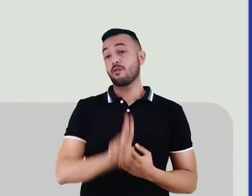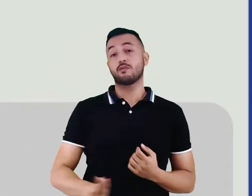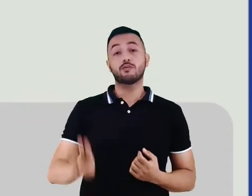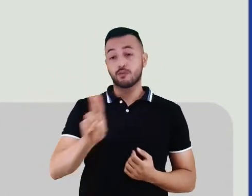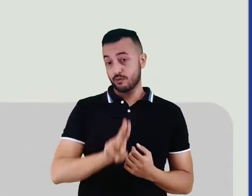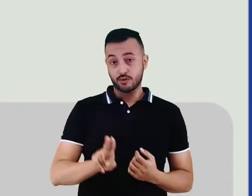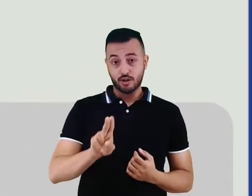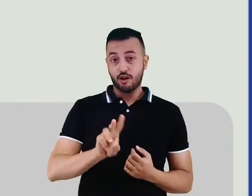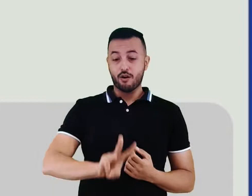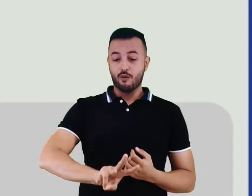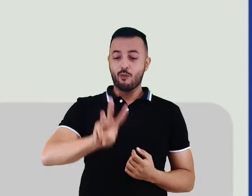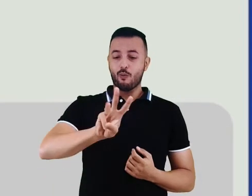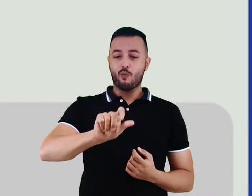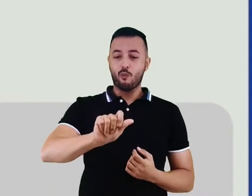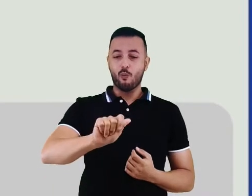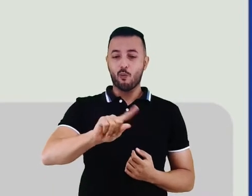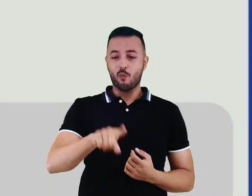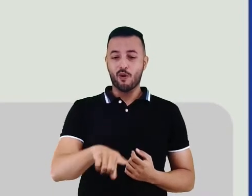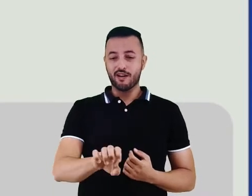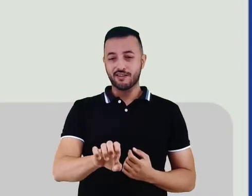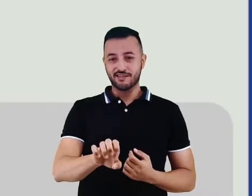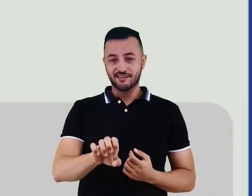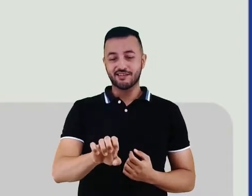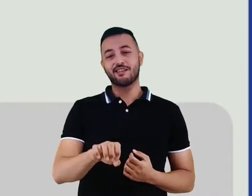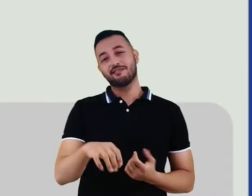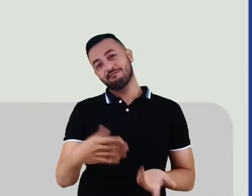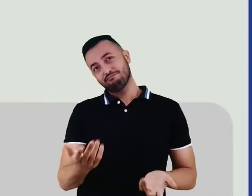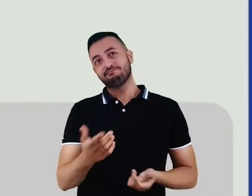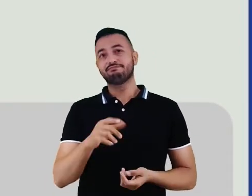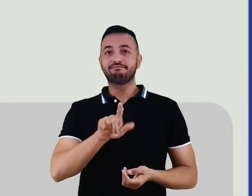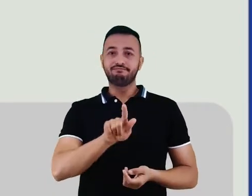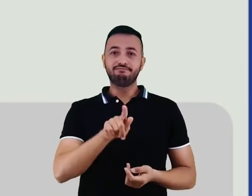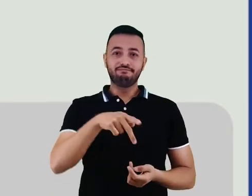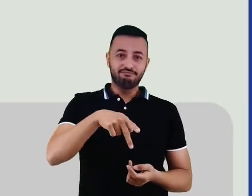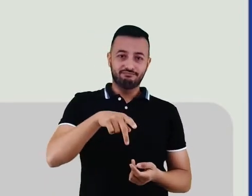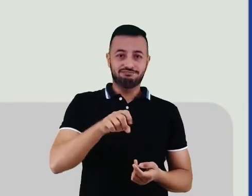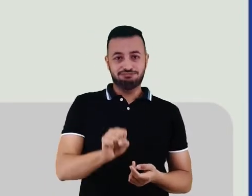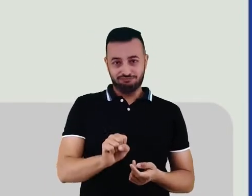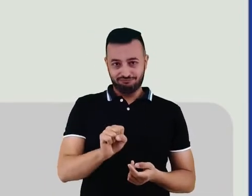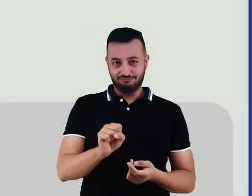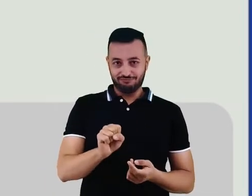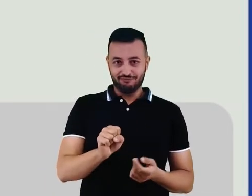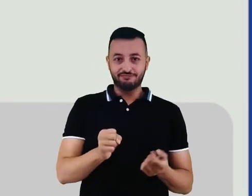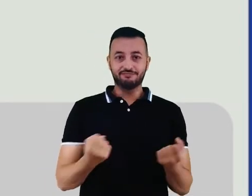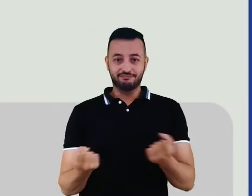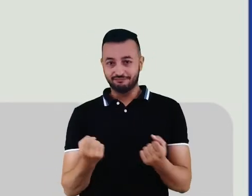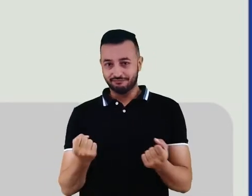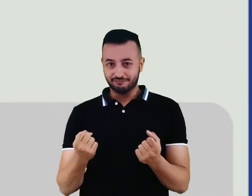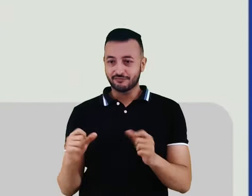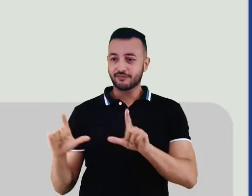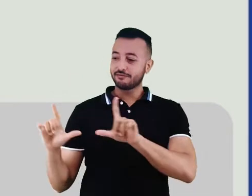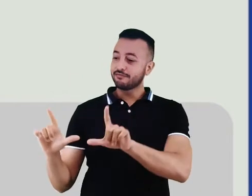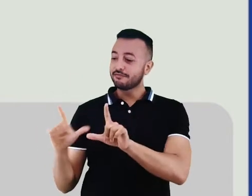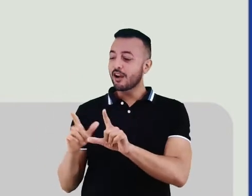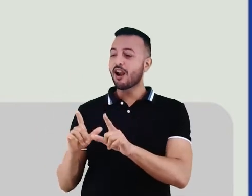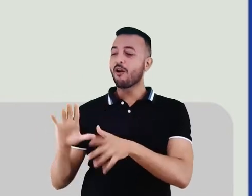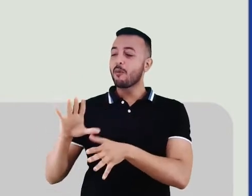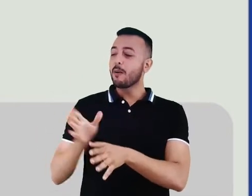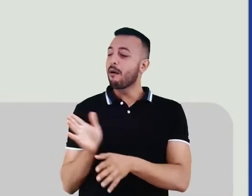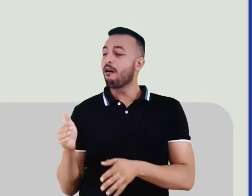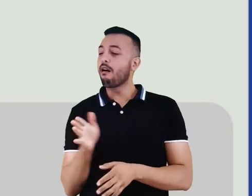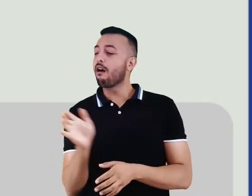exemplo, o Waze, né? Um GPS aí no carro que vai dizer o caminho que você vai seguir para chegar em